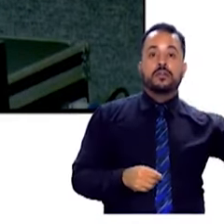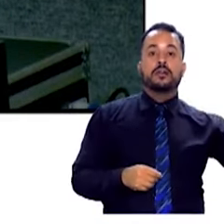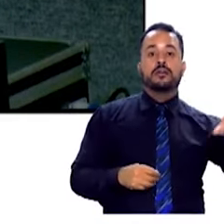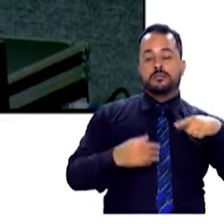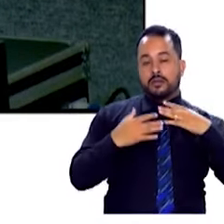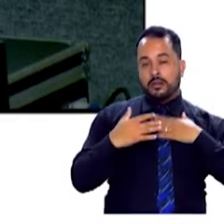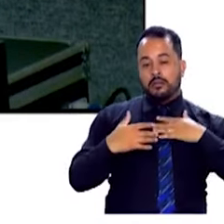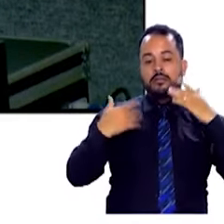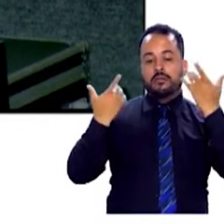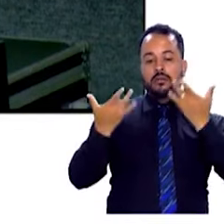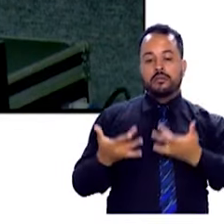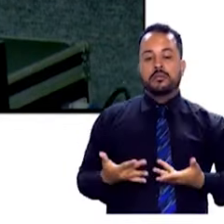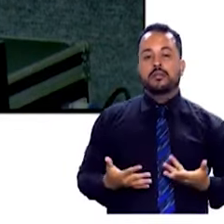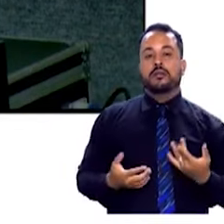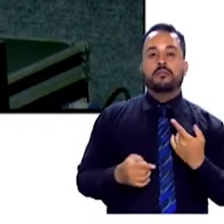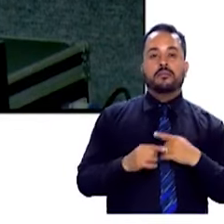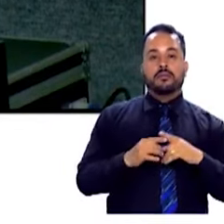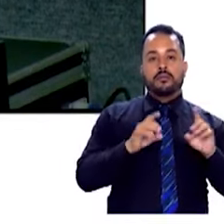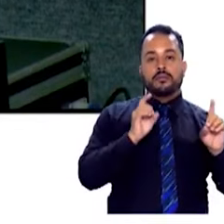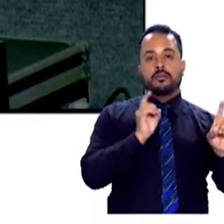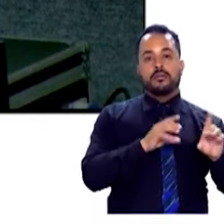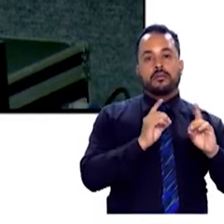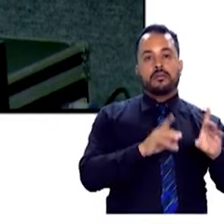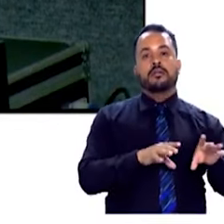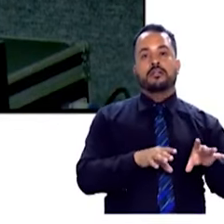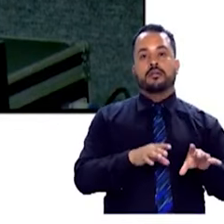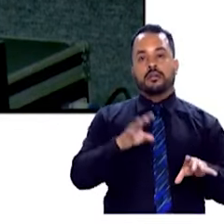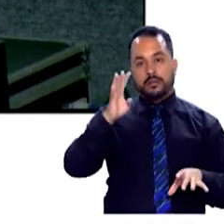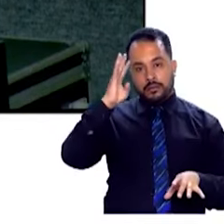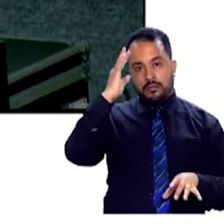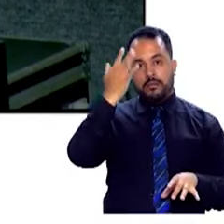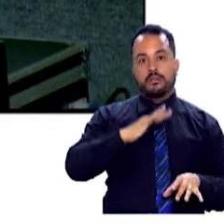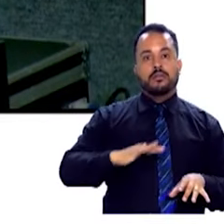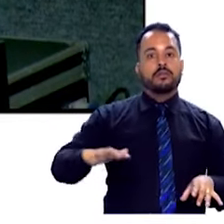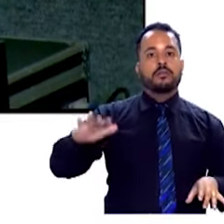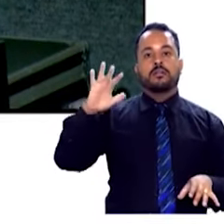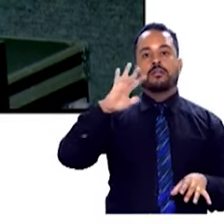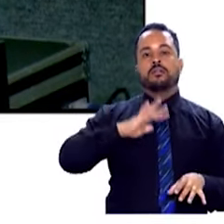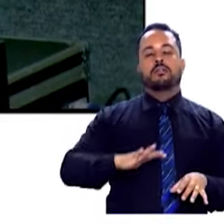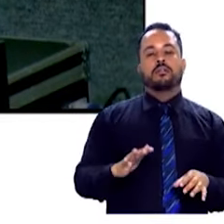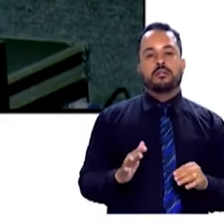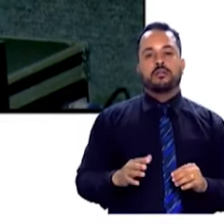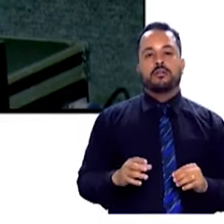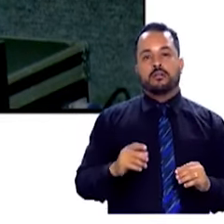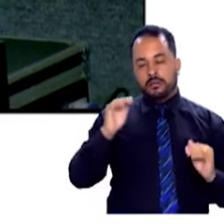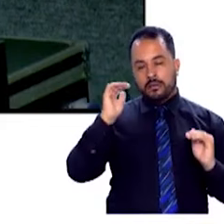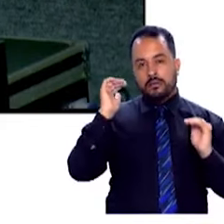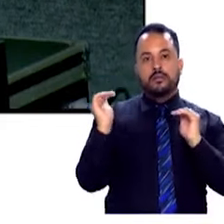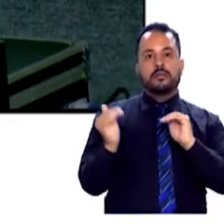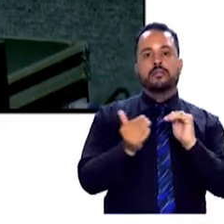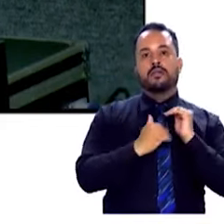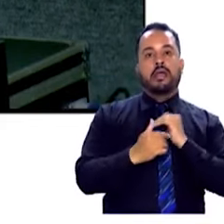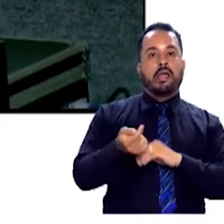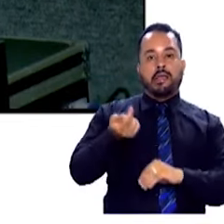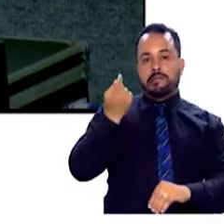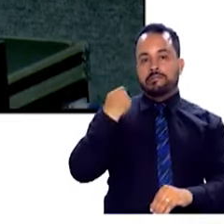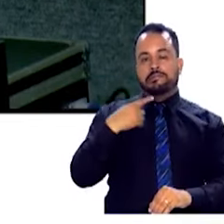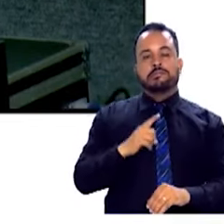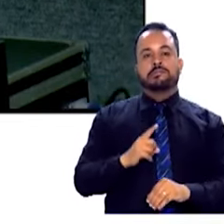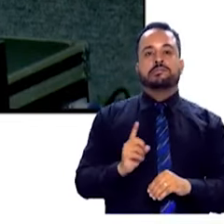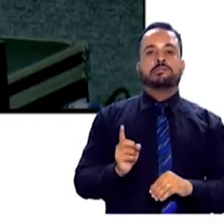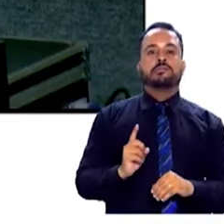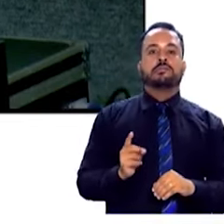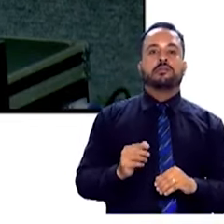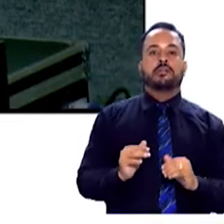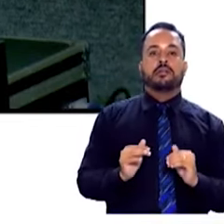distinguishing então a doutrina do precedente não é que todos os casos devem ser decididos de acordo com o que foi decidido antes é todos os casos